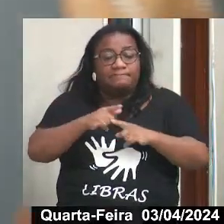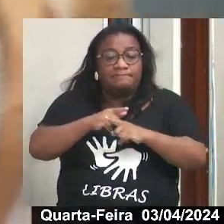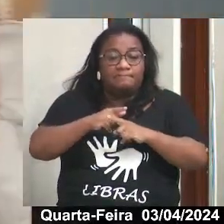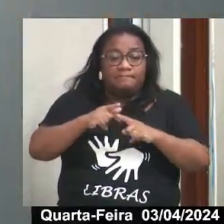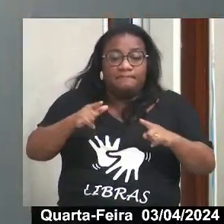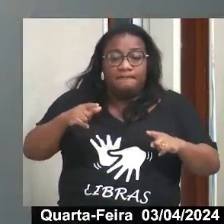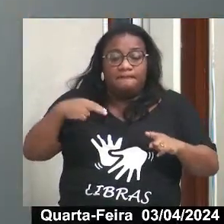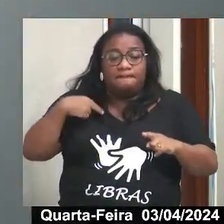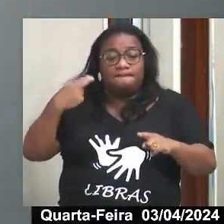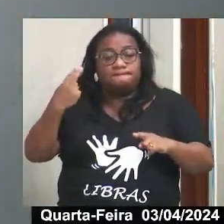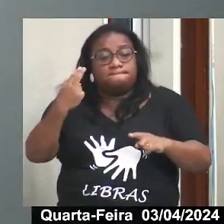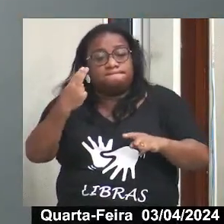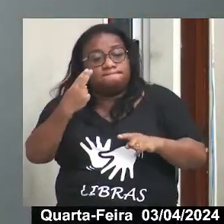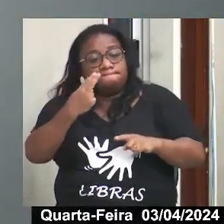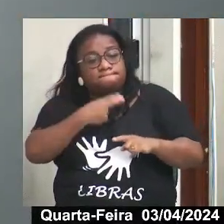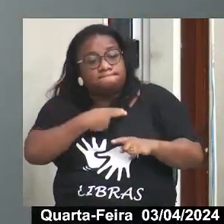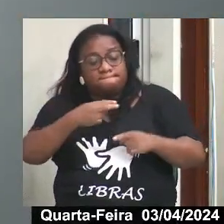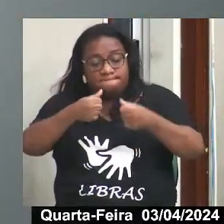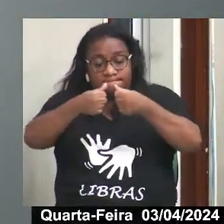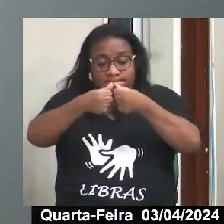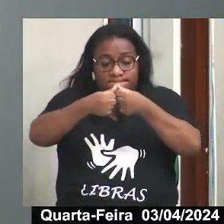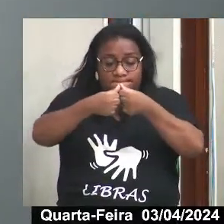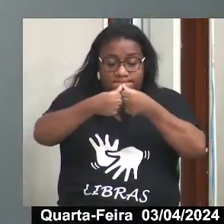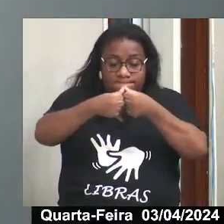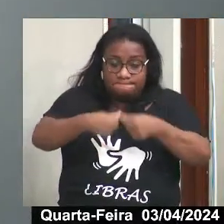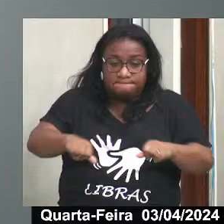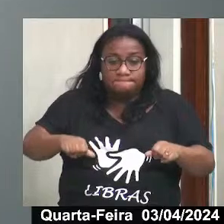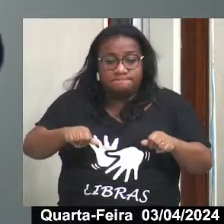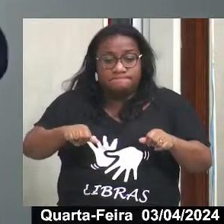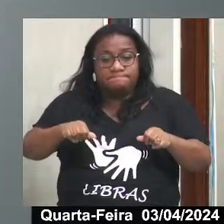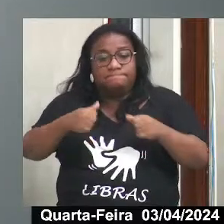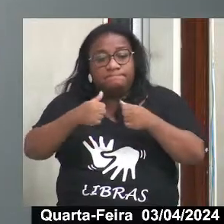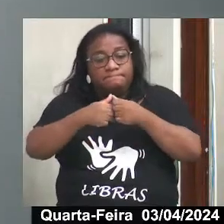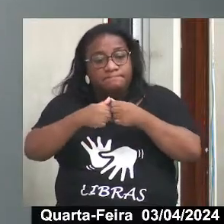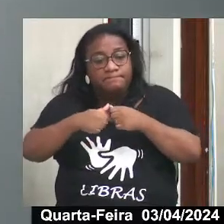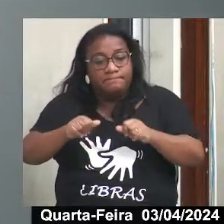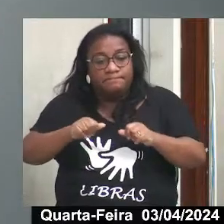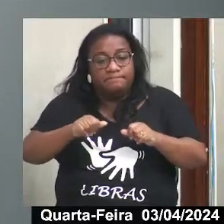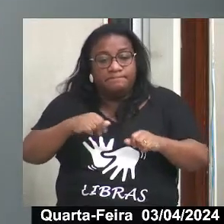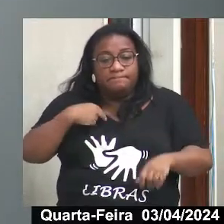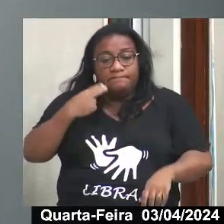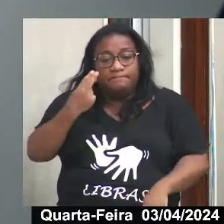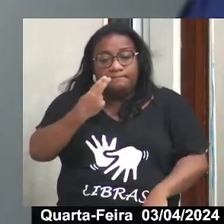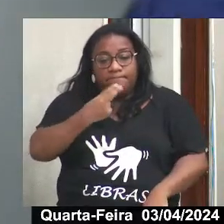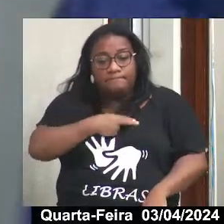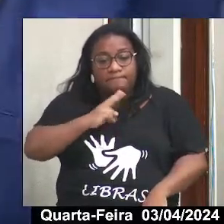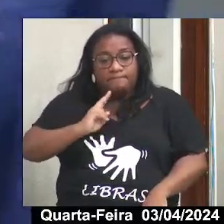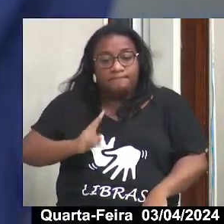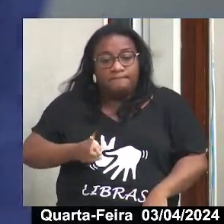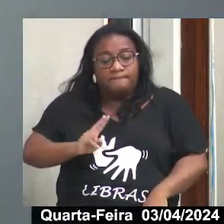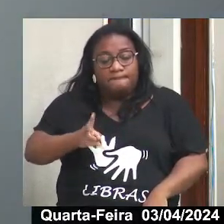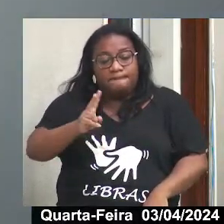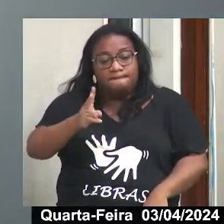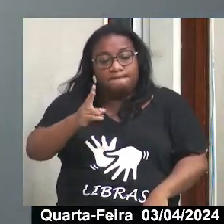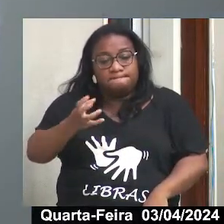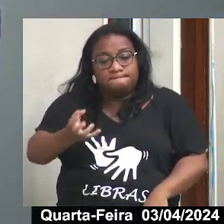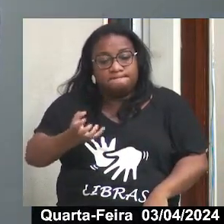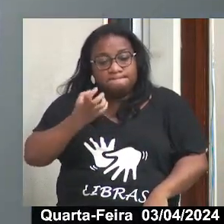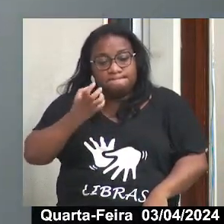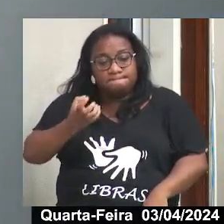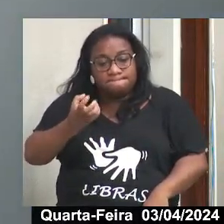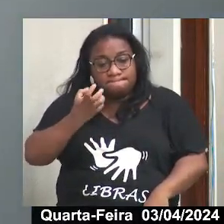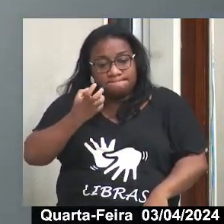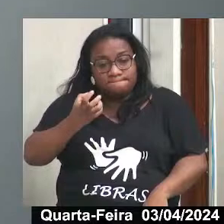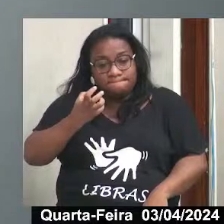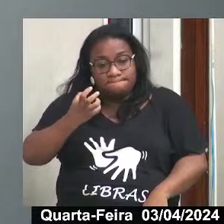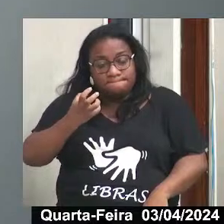todos vocês. O nosso mandato fica, nós não vamos aceitar perseguição política nessa casa. E eu quero ler,